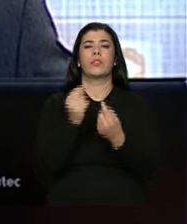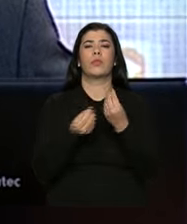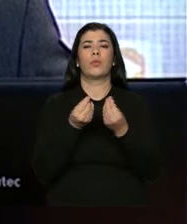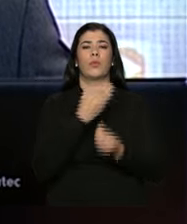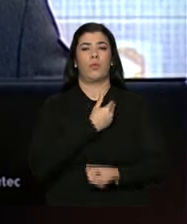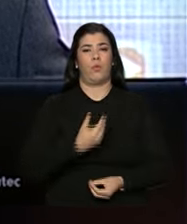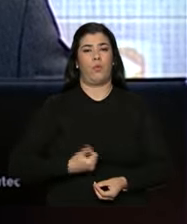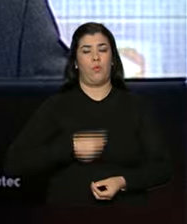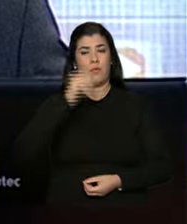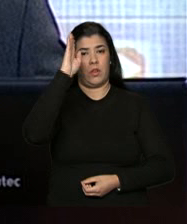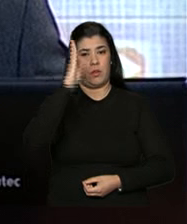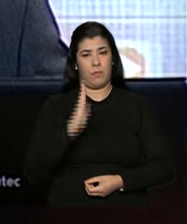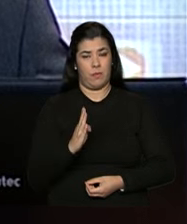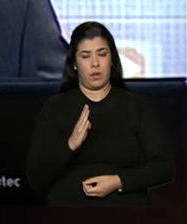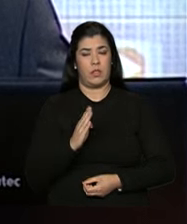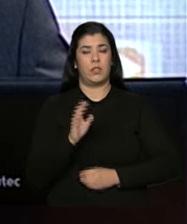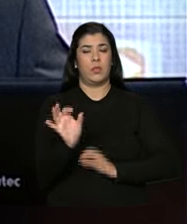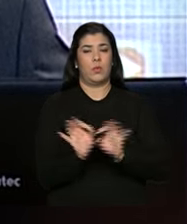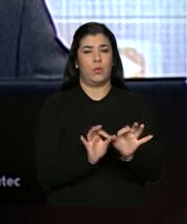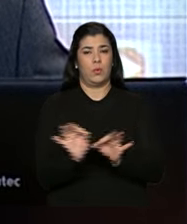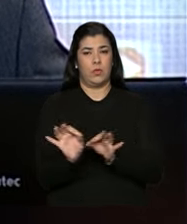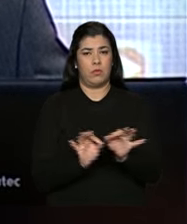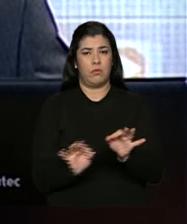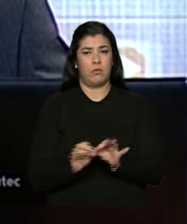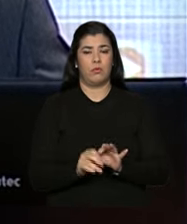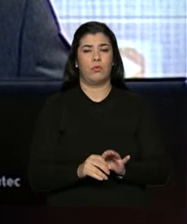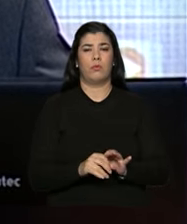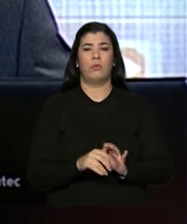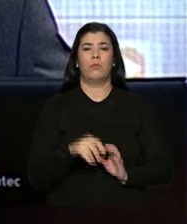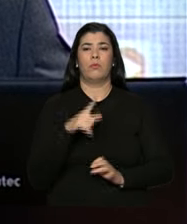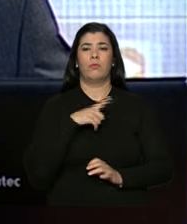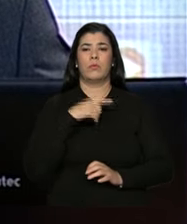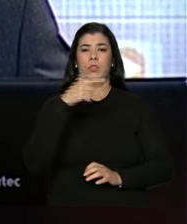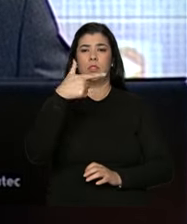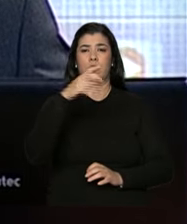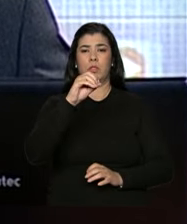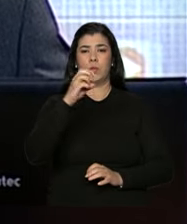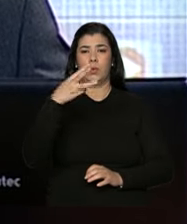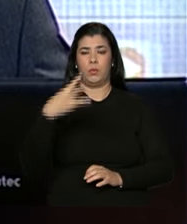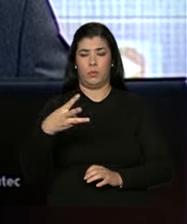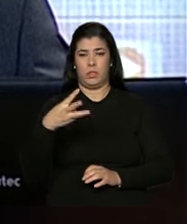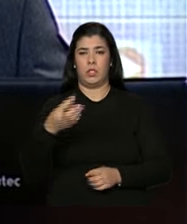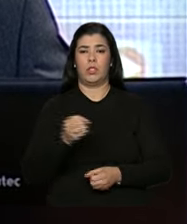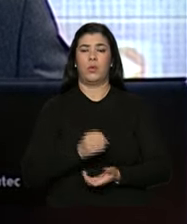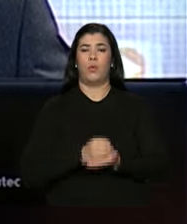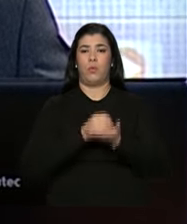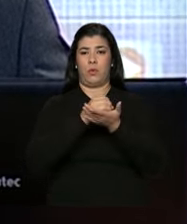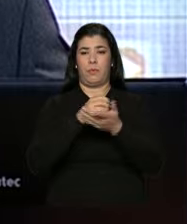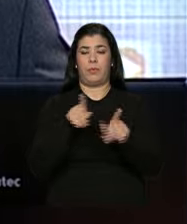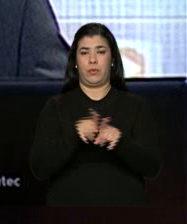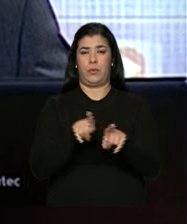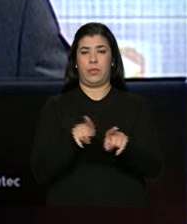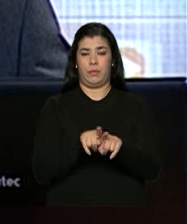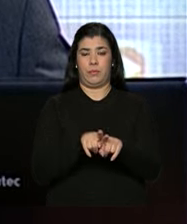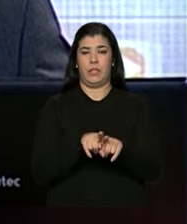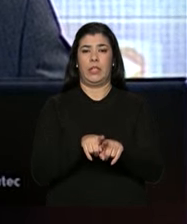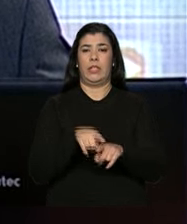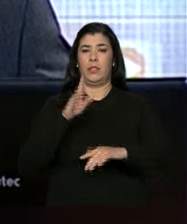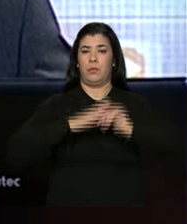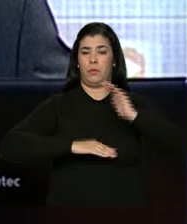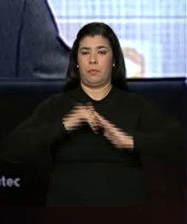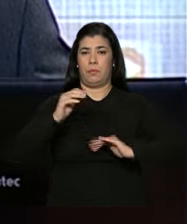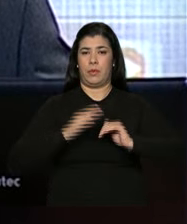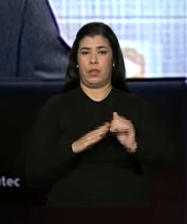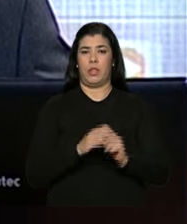pelo governo brasileiro em 2003 e com a o o apoio e protagonismo